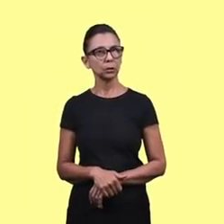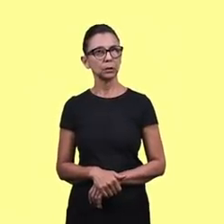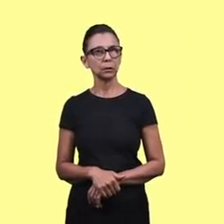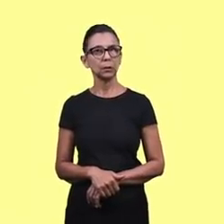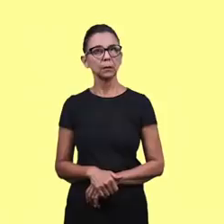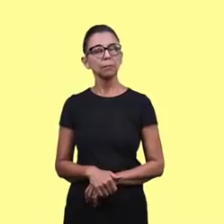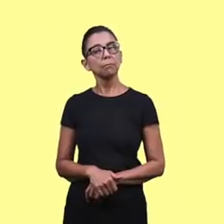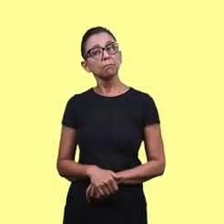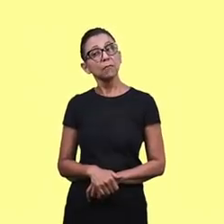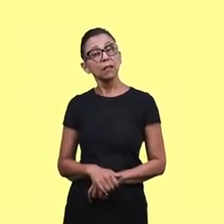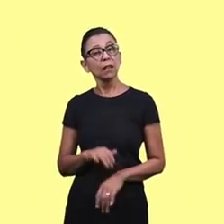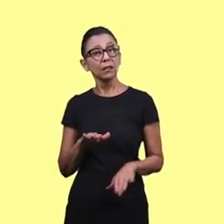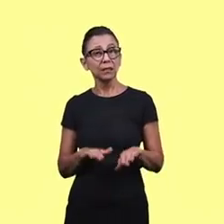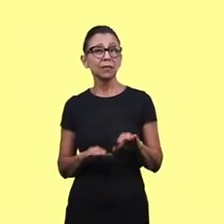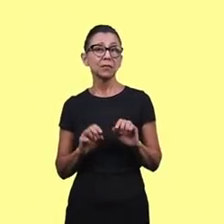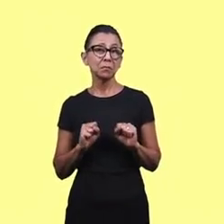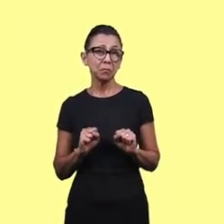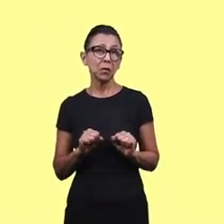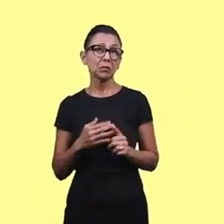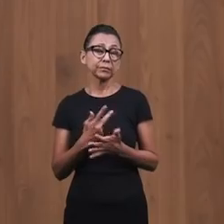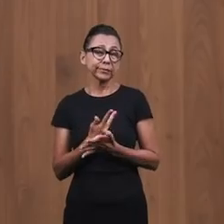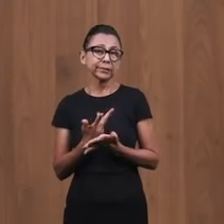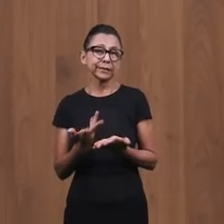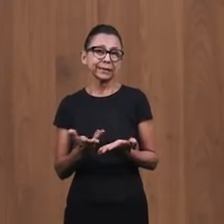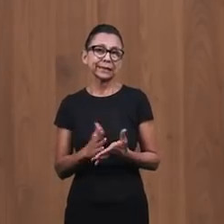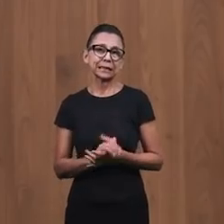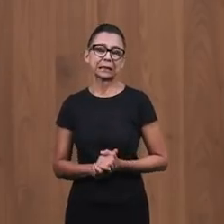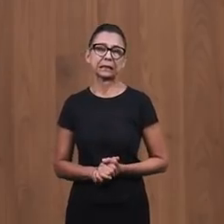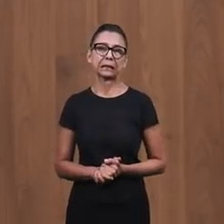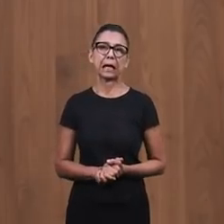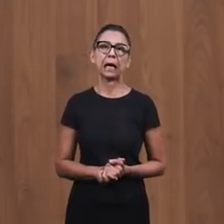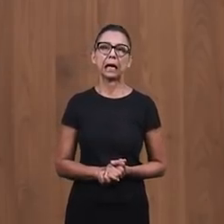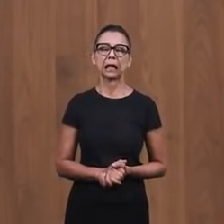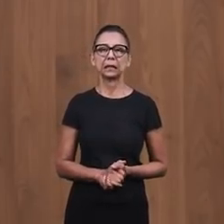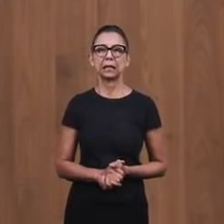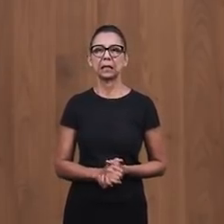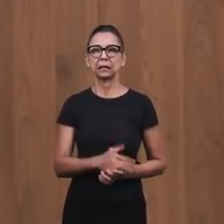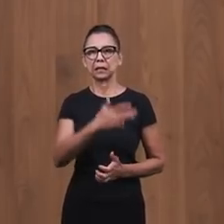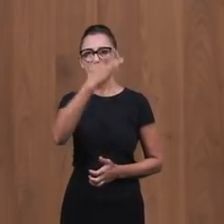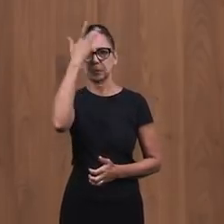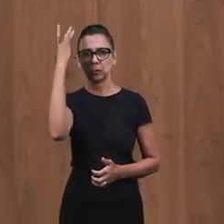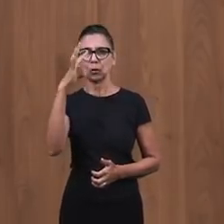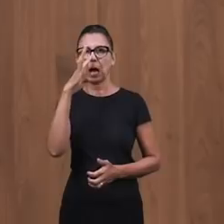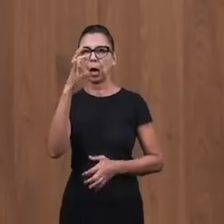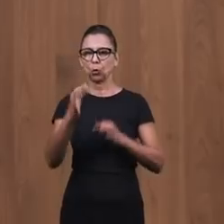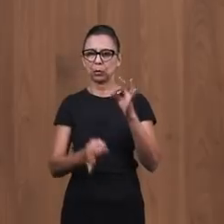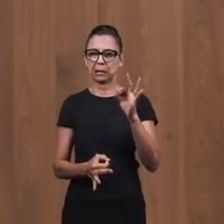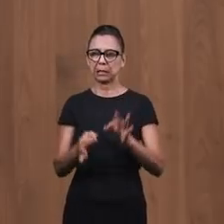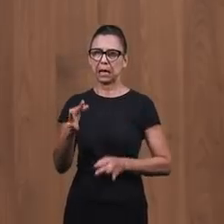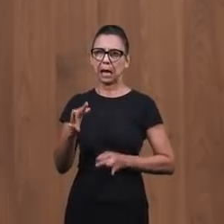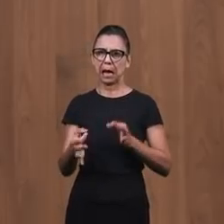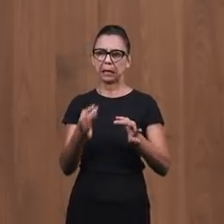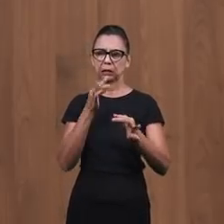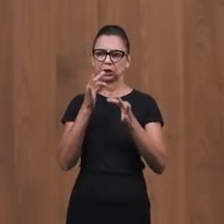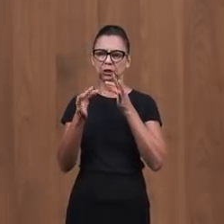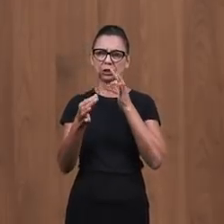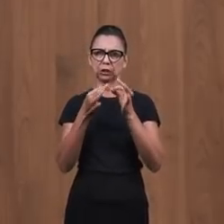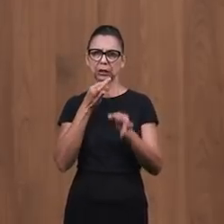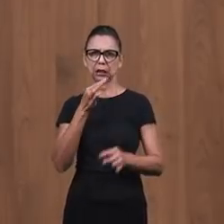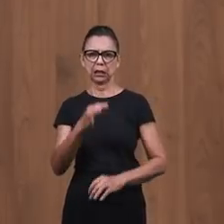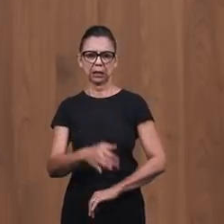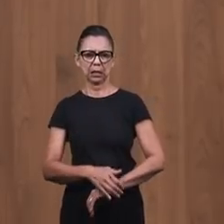num primeiro momento, pode até acontecer como aconteceu ali com José, de sermos injustiçados, das pessoas